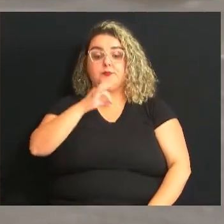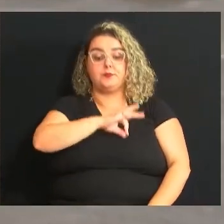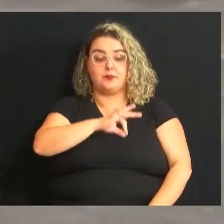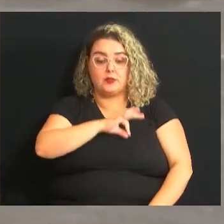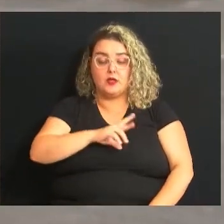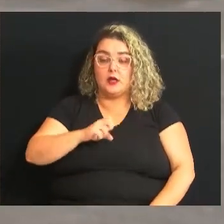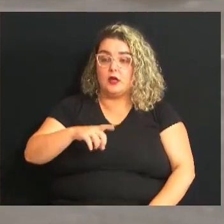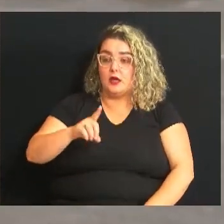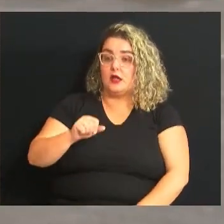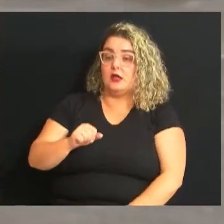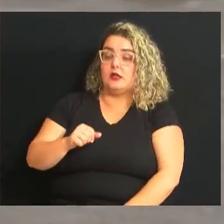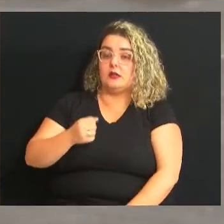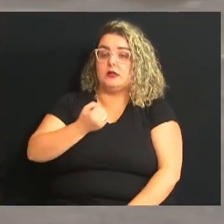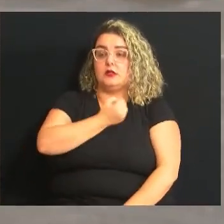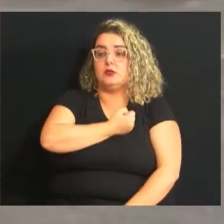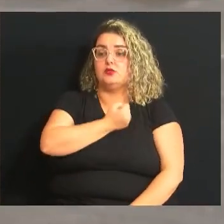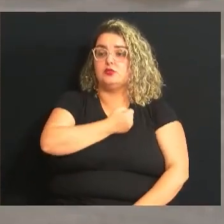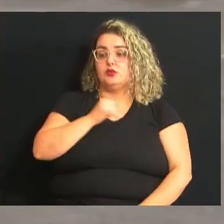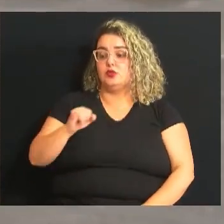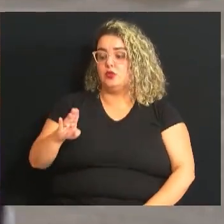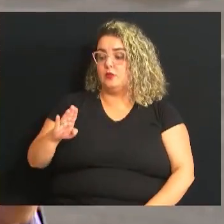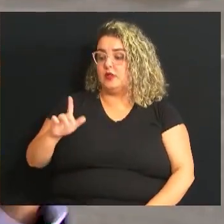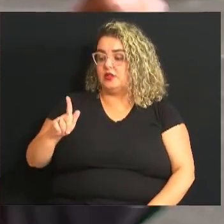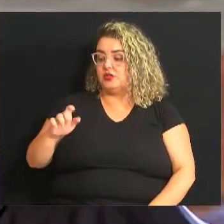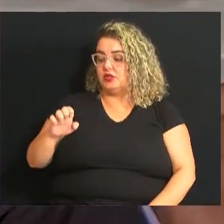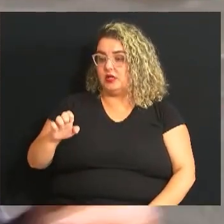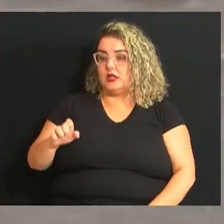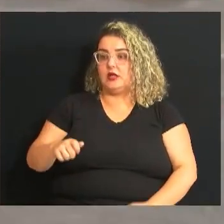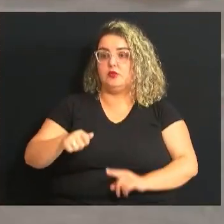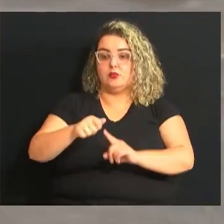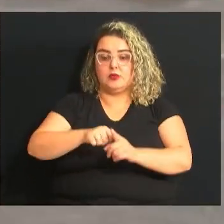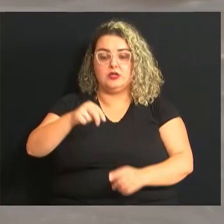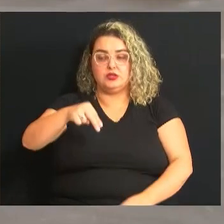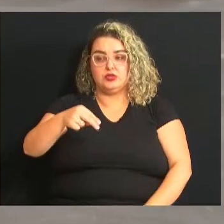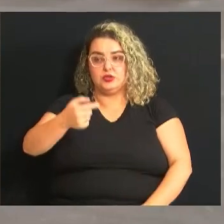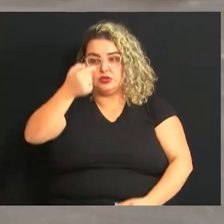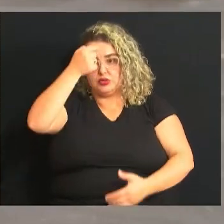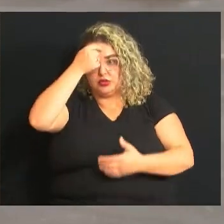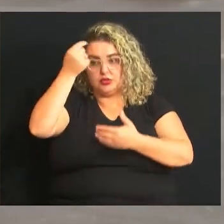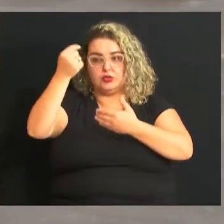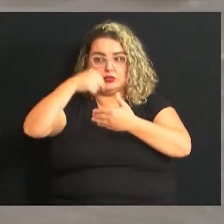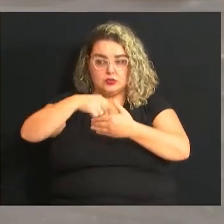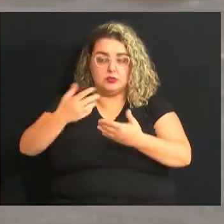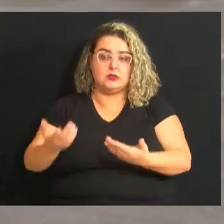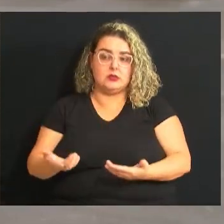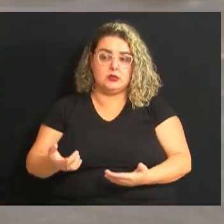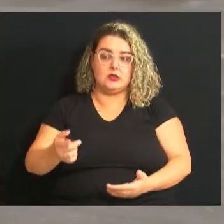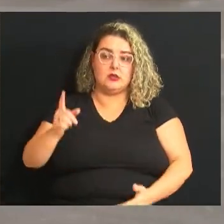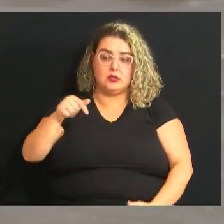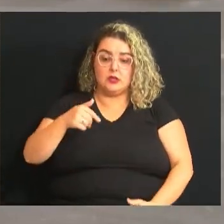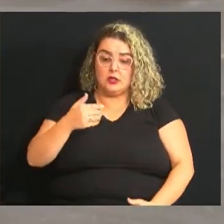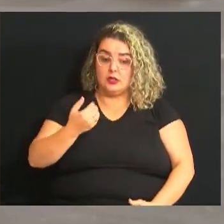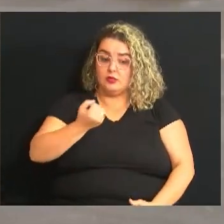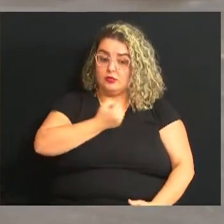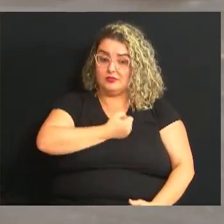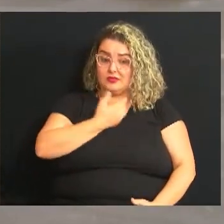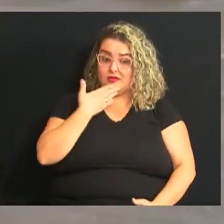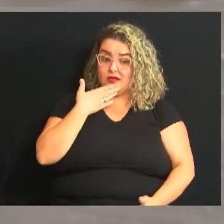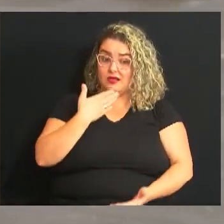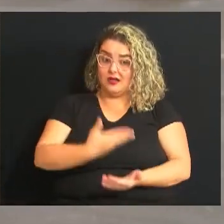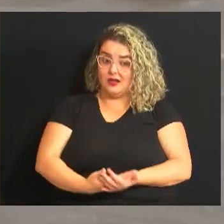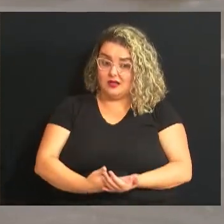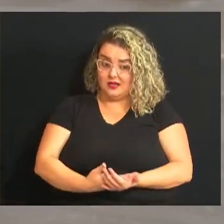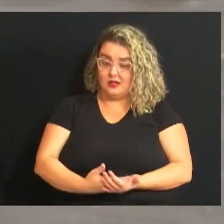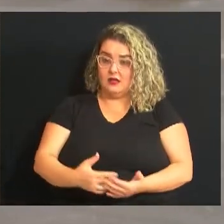da renda, né? Os números que o IBGE nos trouxe nesse mês de novembro, o mês da consciência negra, são números